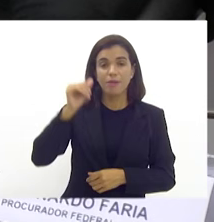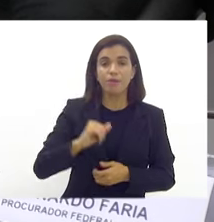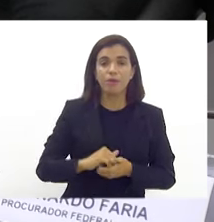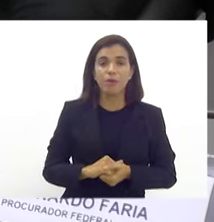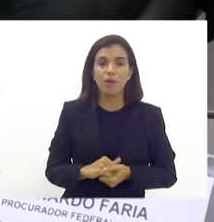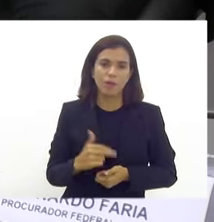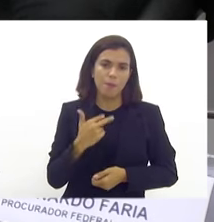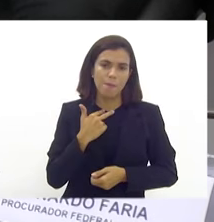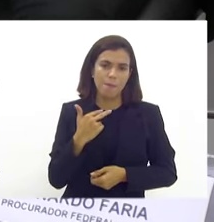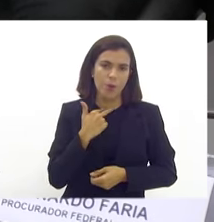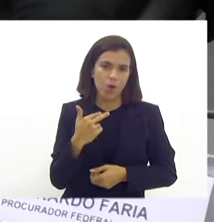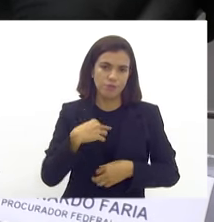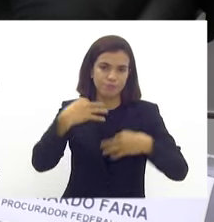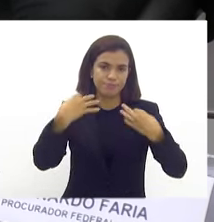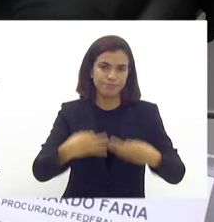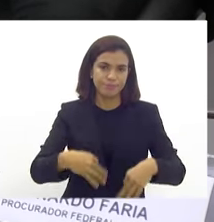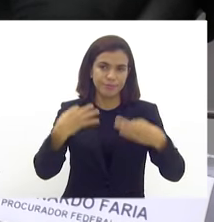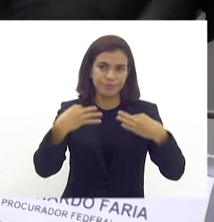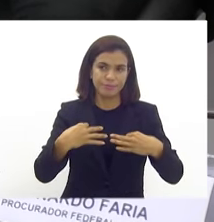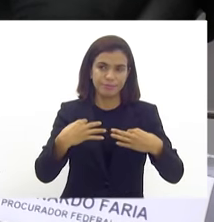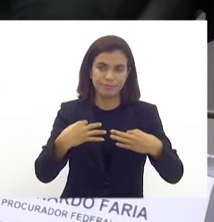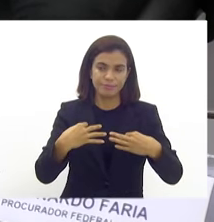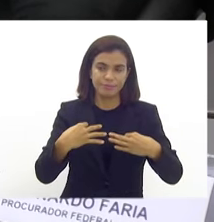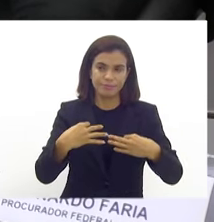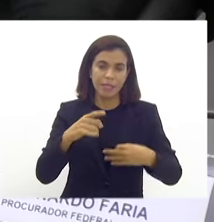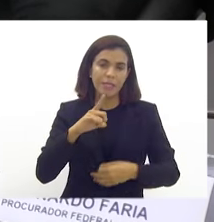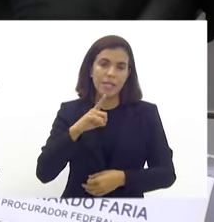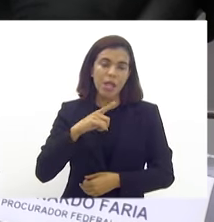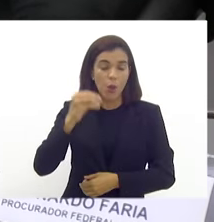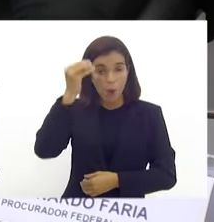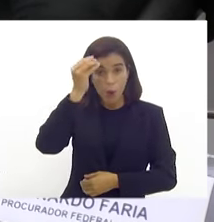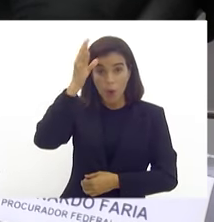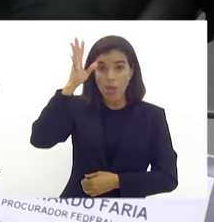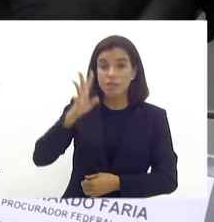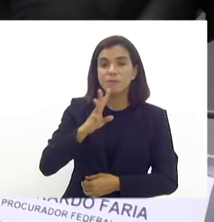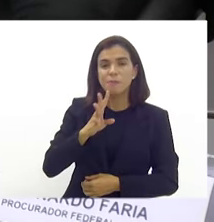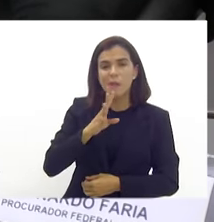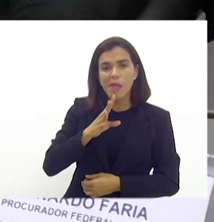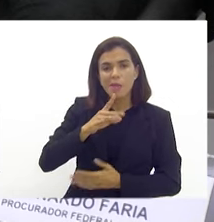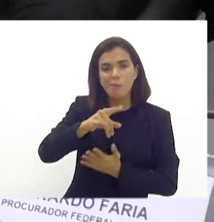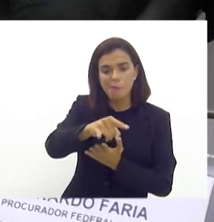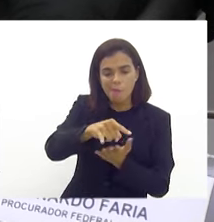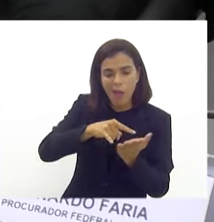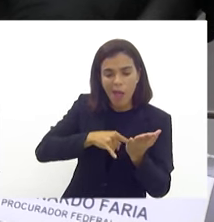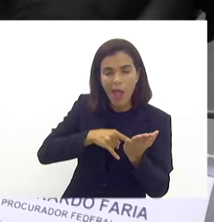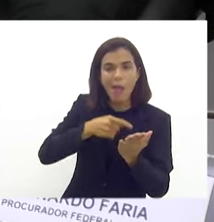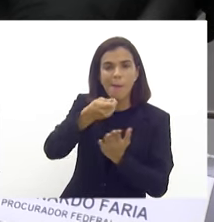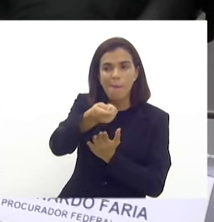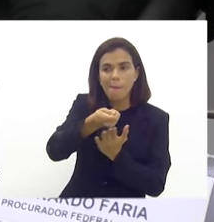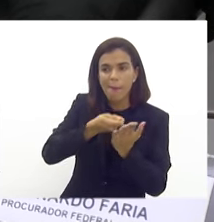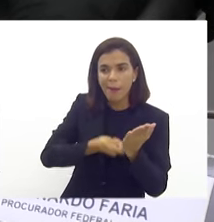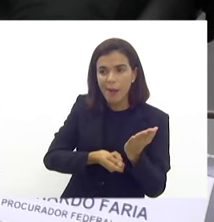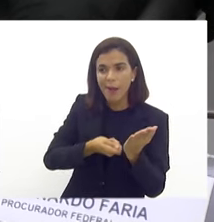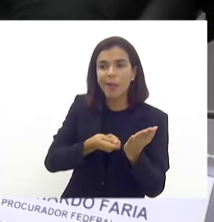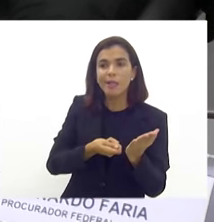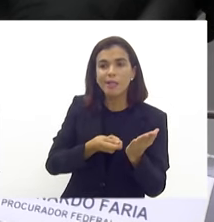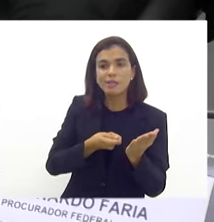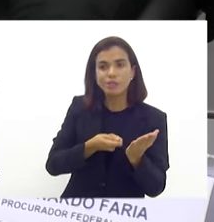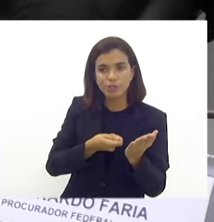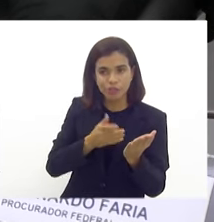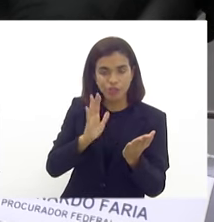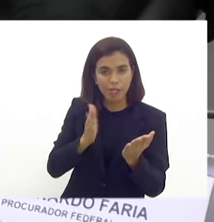afirmar que nós temamos conhecimento formal eu digo o conhecimento formal é que a demanda tenha já de fato sido